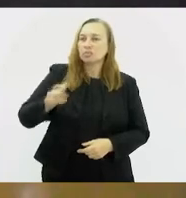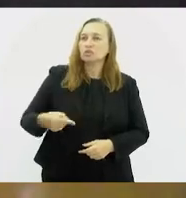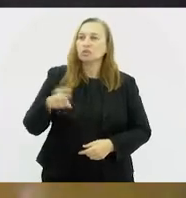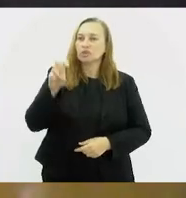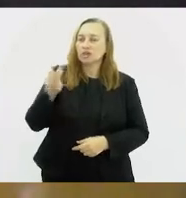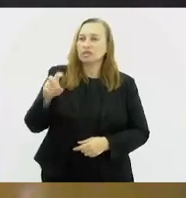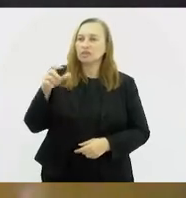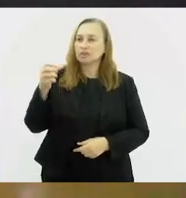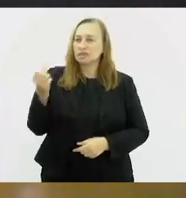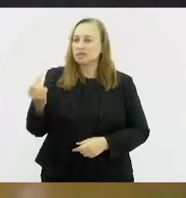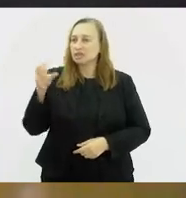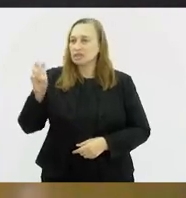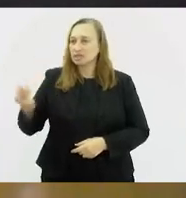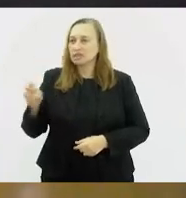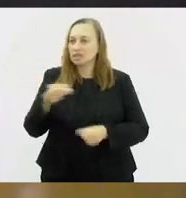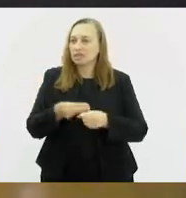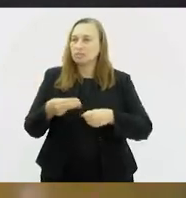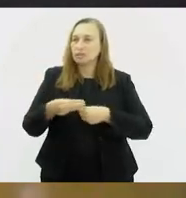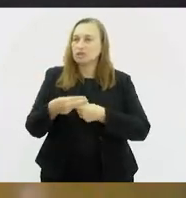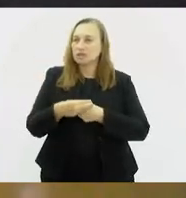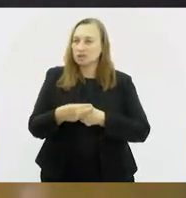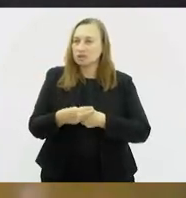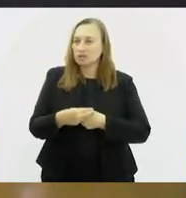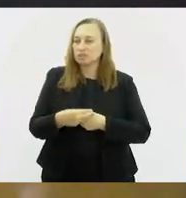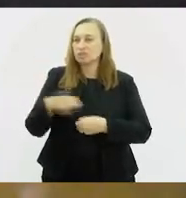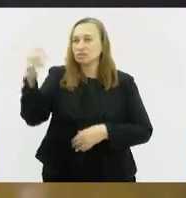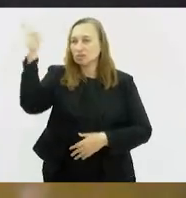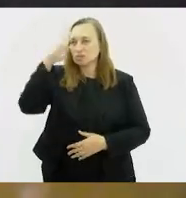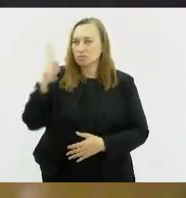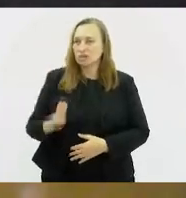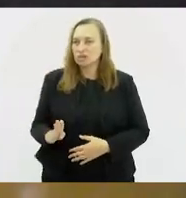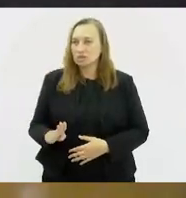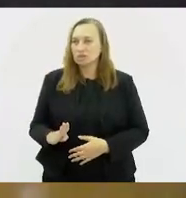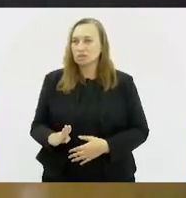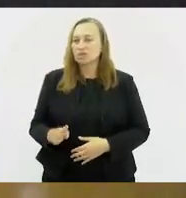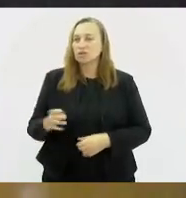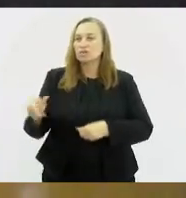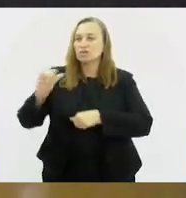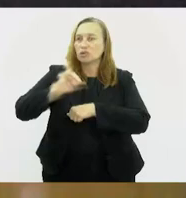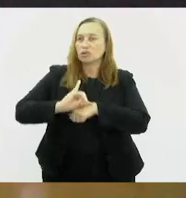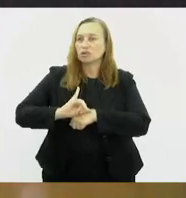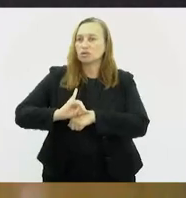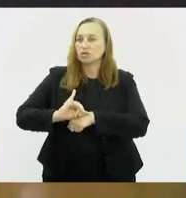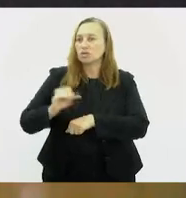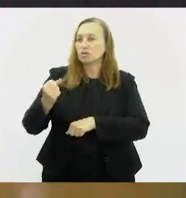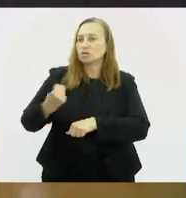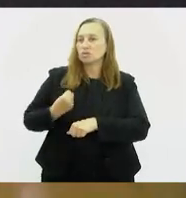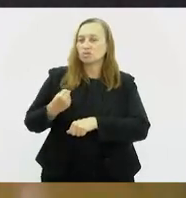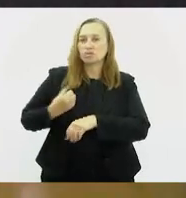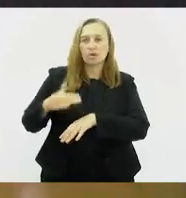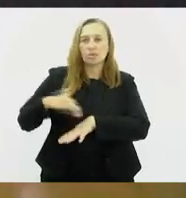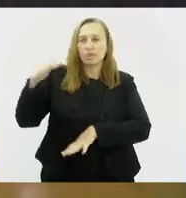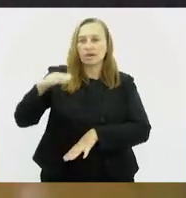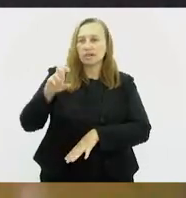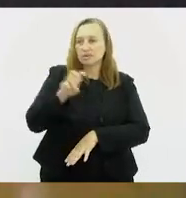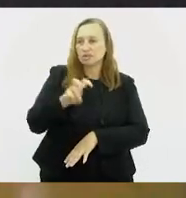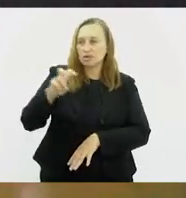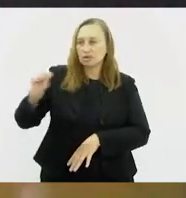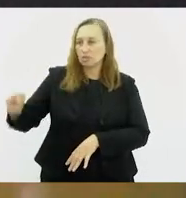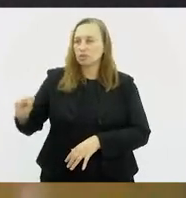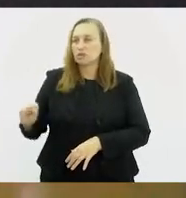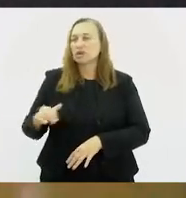5.565 municípios do Brasil inteiro, Volta Redonda é o número 58. Então, são mais